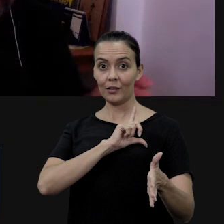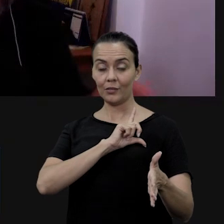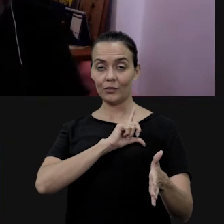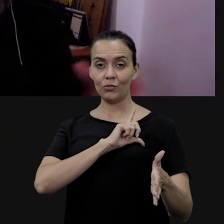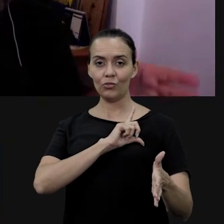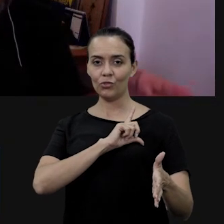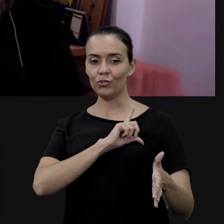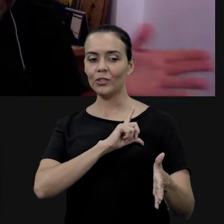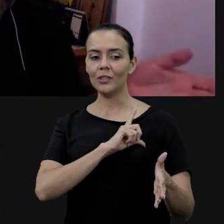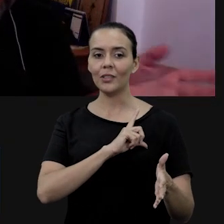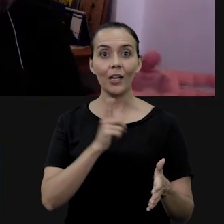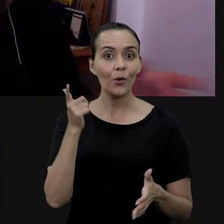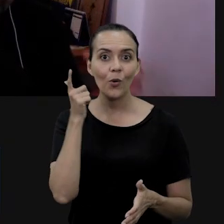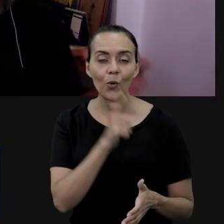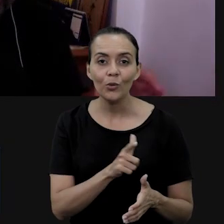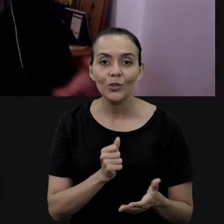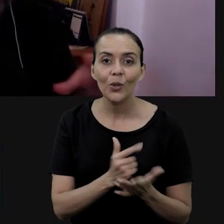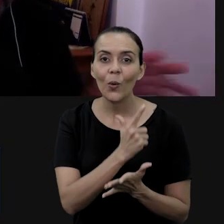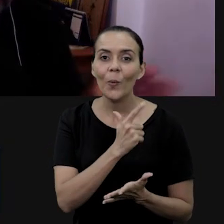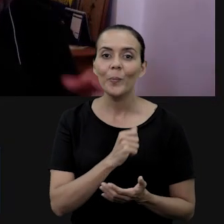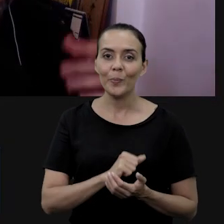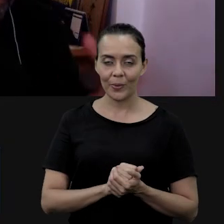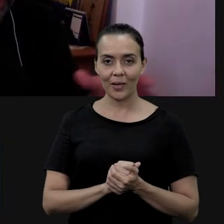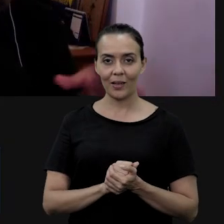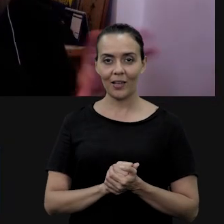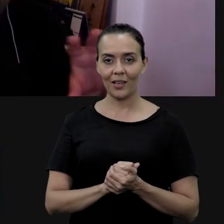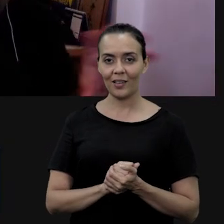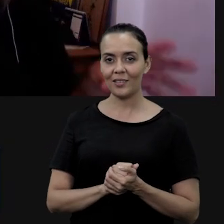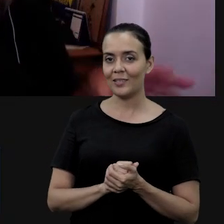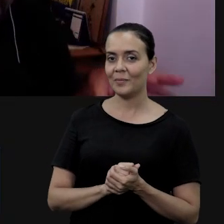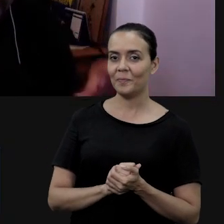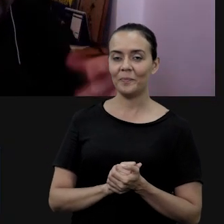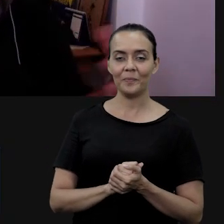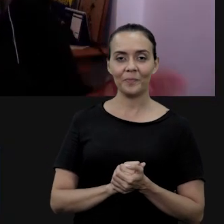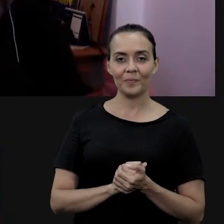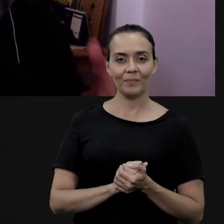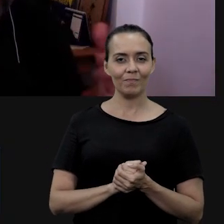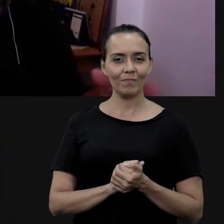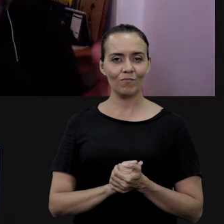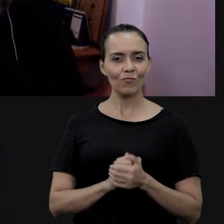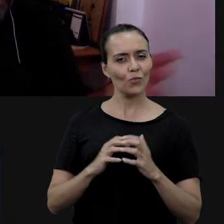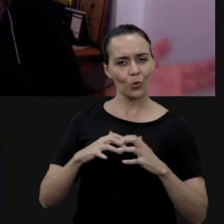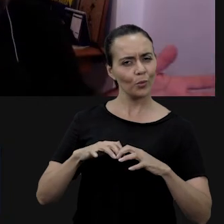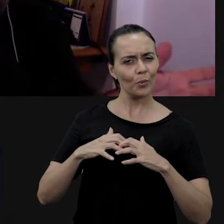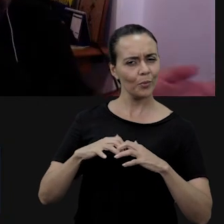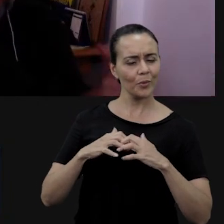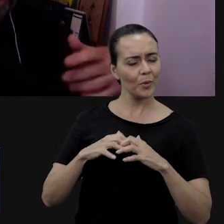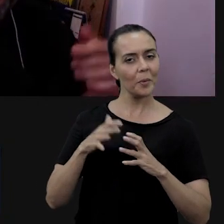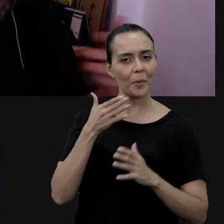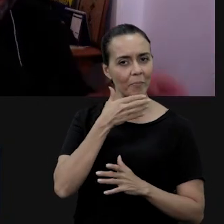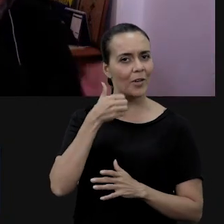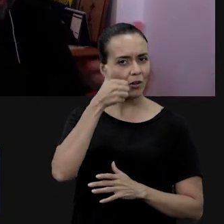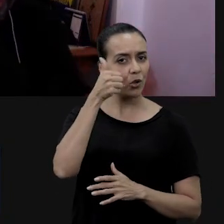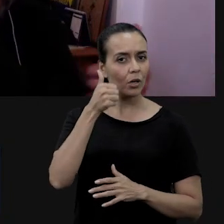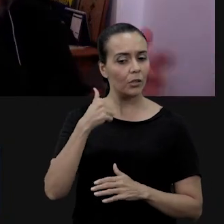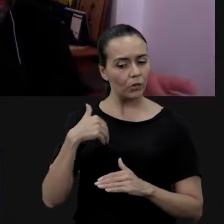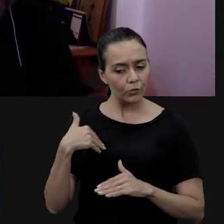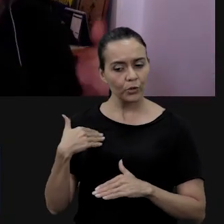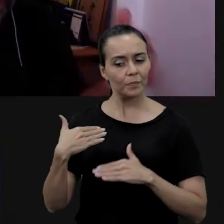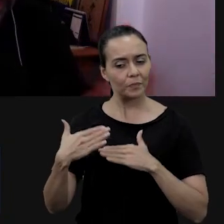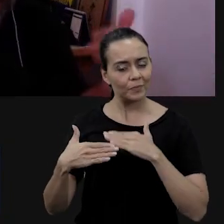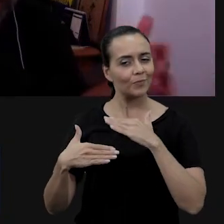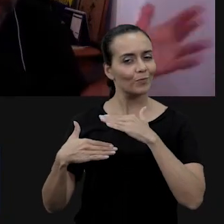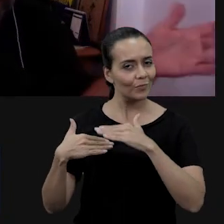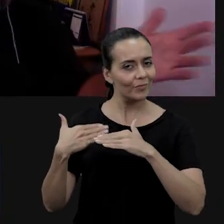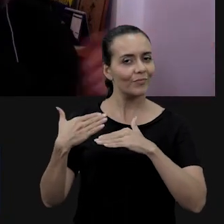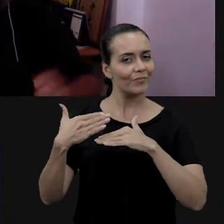com o produtor e com isso comprei daí pude comprar um equipamento melhor e assim eu fui caminhando,